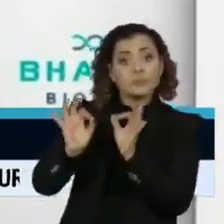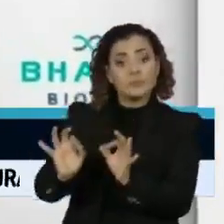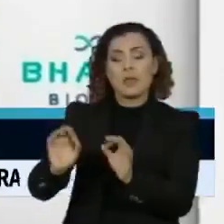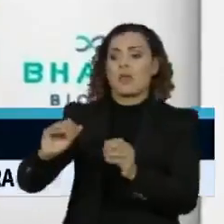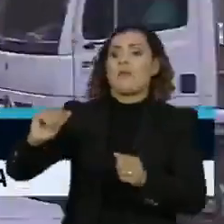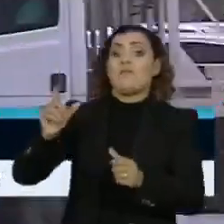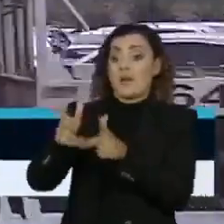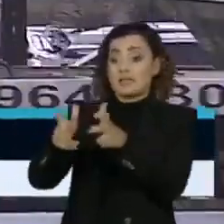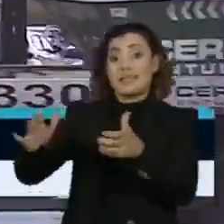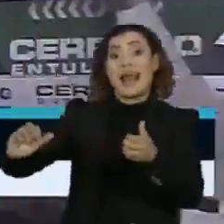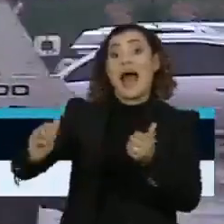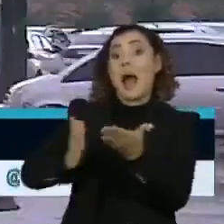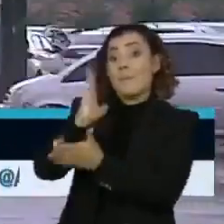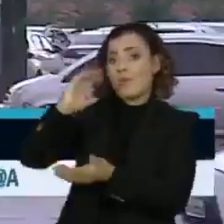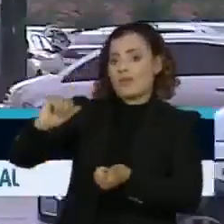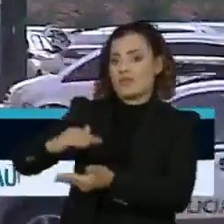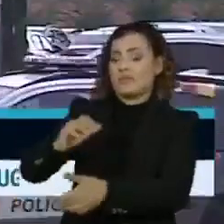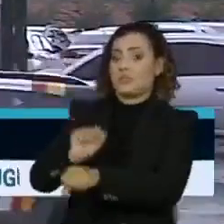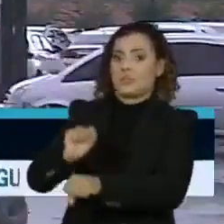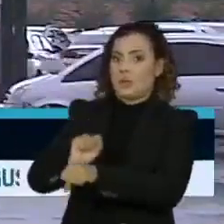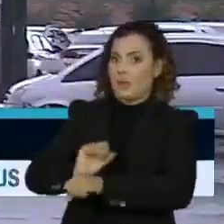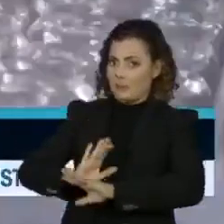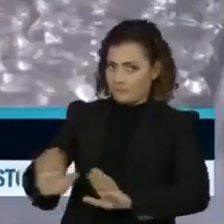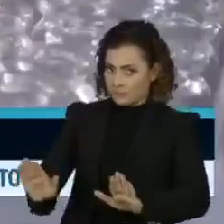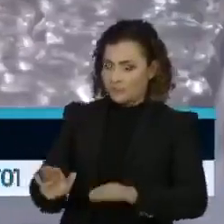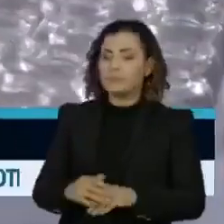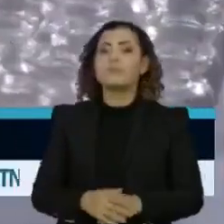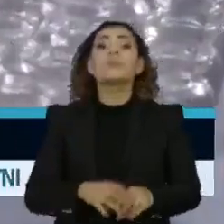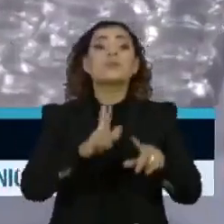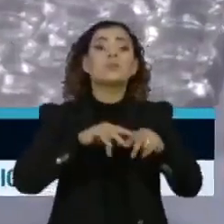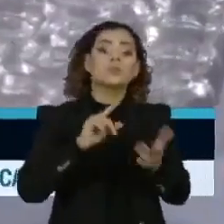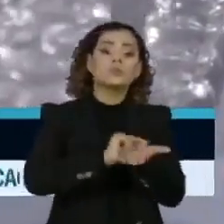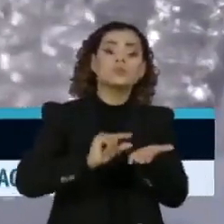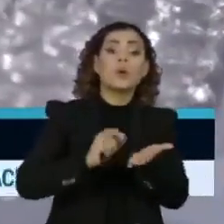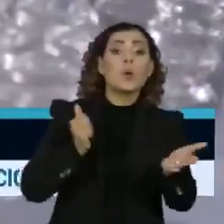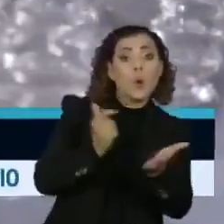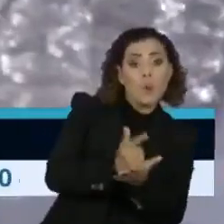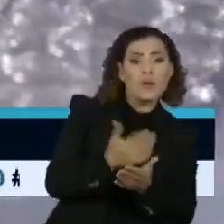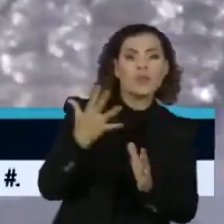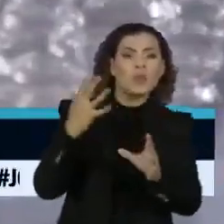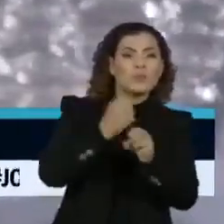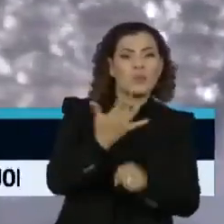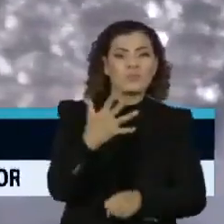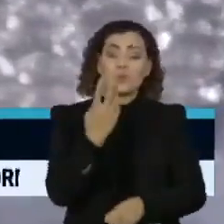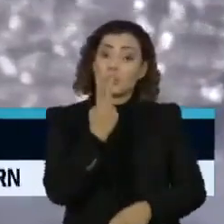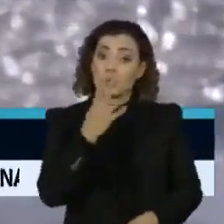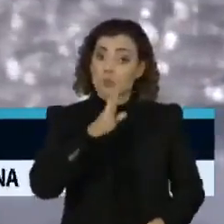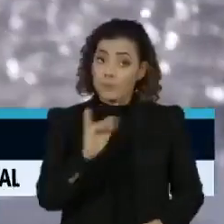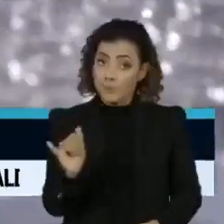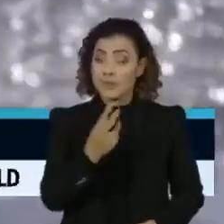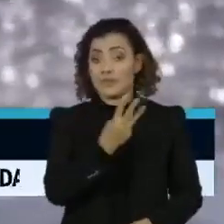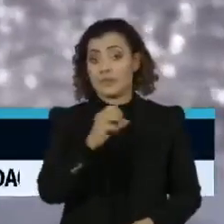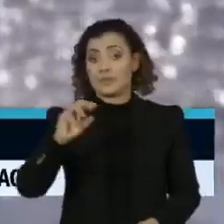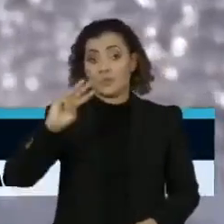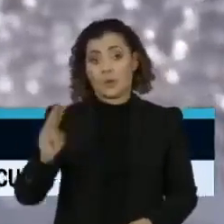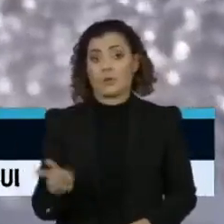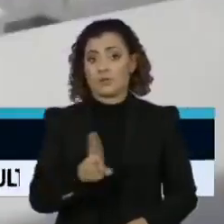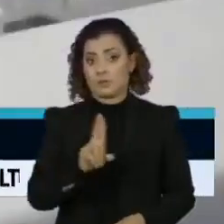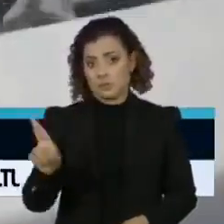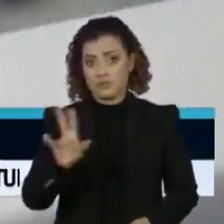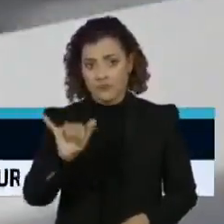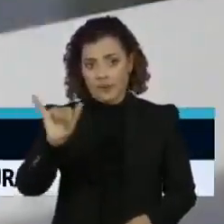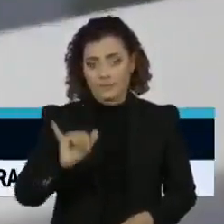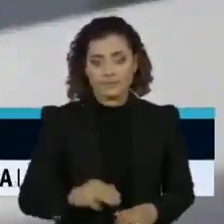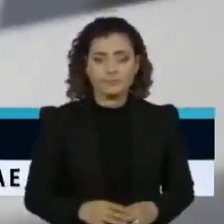as vacinas forem aprovadas pela Anvisa. A pasta estima que a compra deve custar cerca de 2 bilhões e 300 milhões de